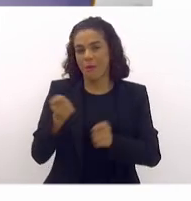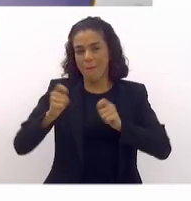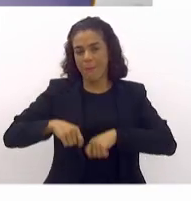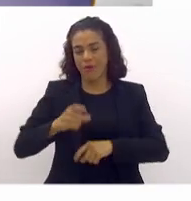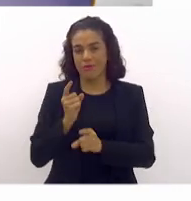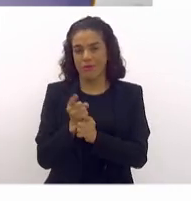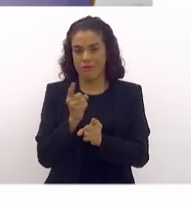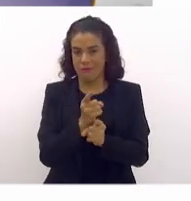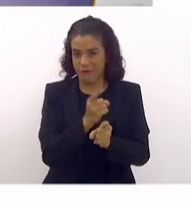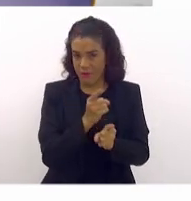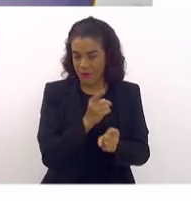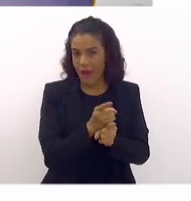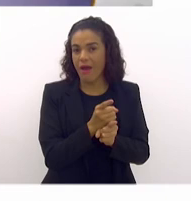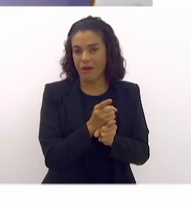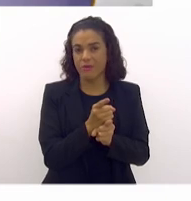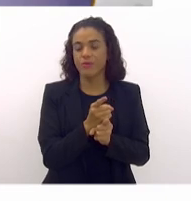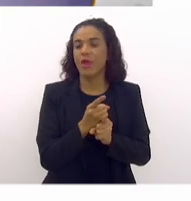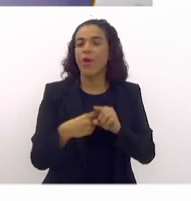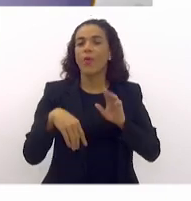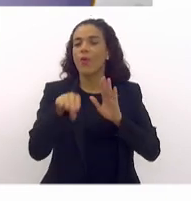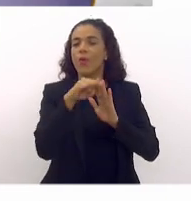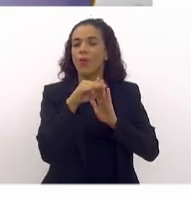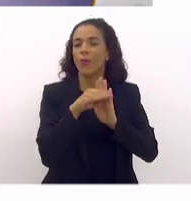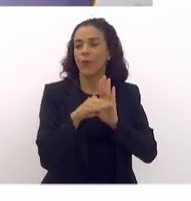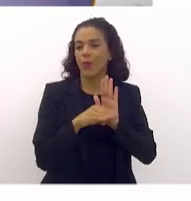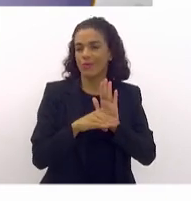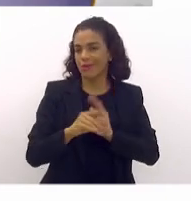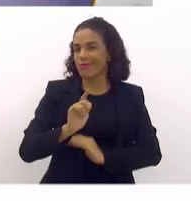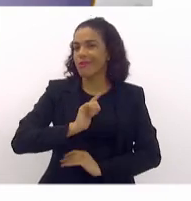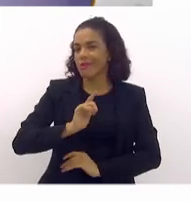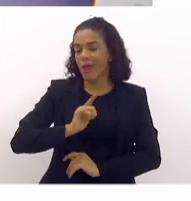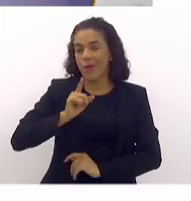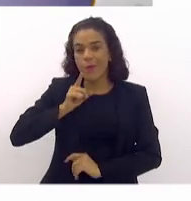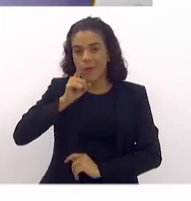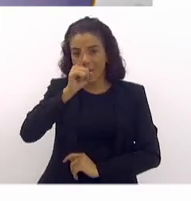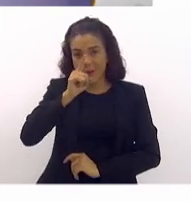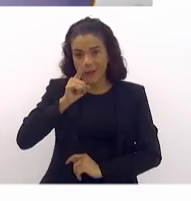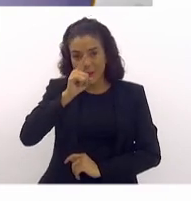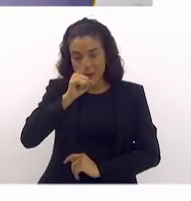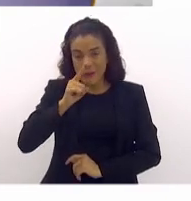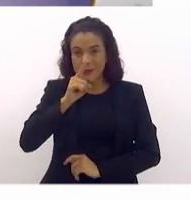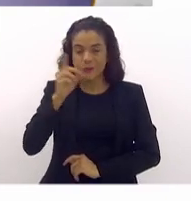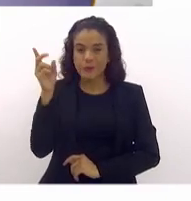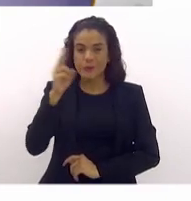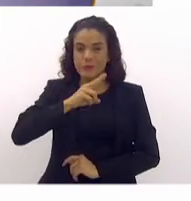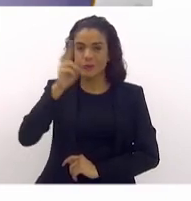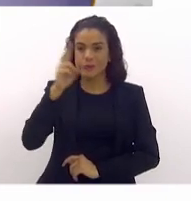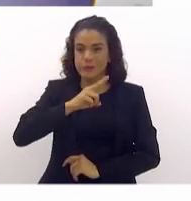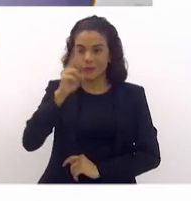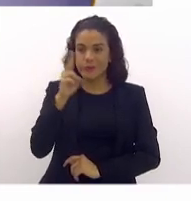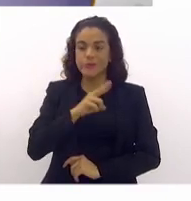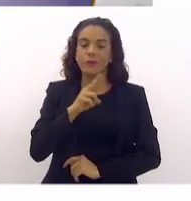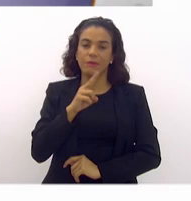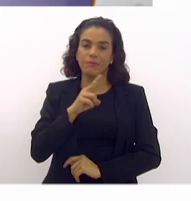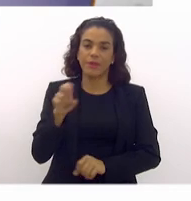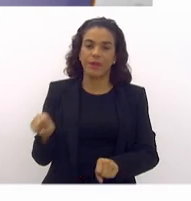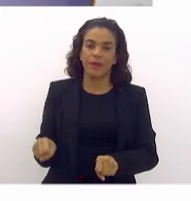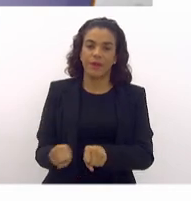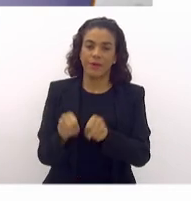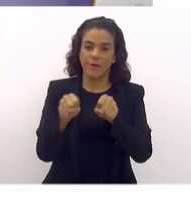e discernir o que se trata de um conteúdo que tem, sim, um risco de iminência de provocar algum